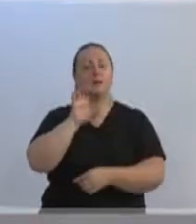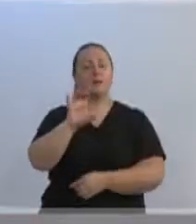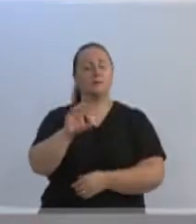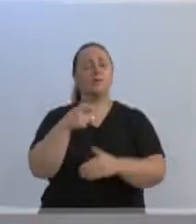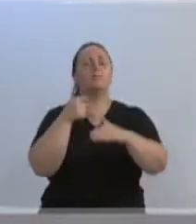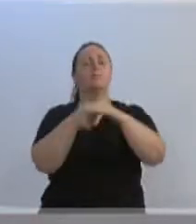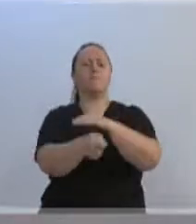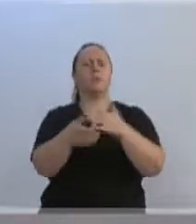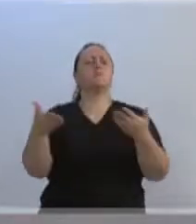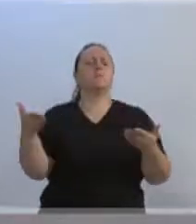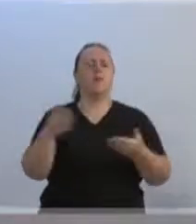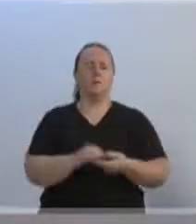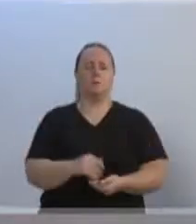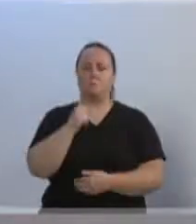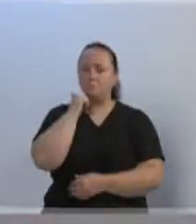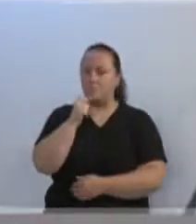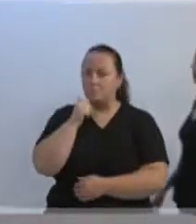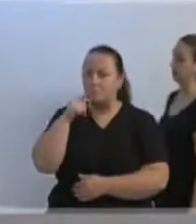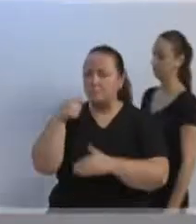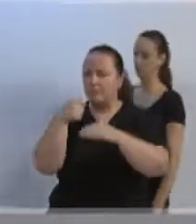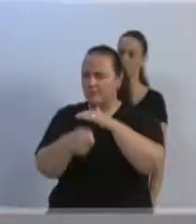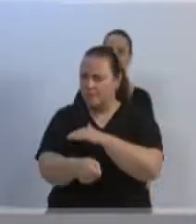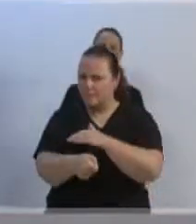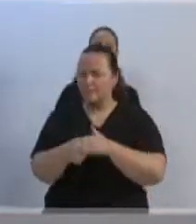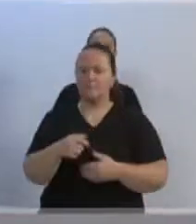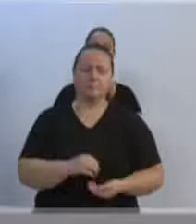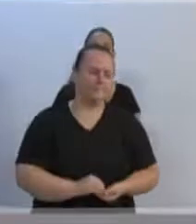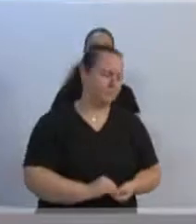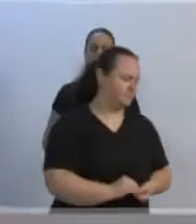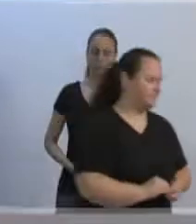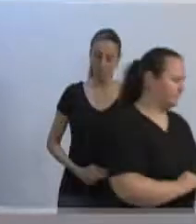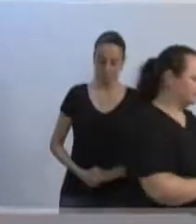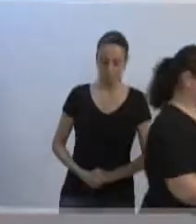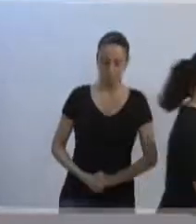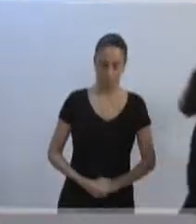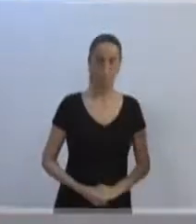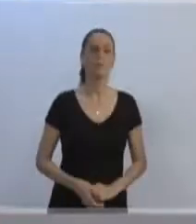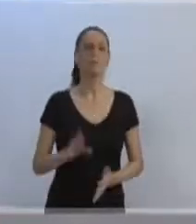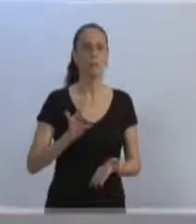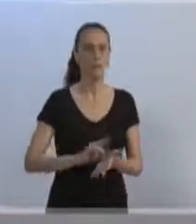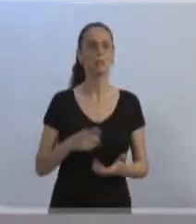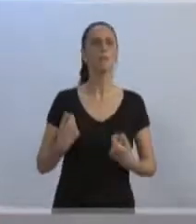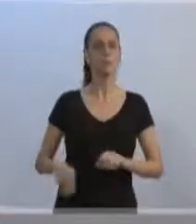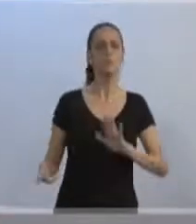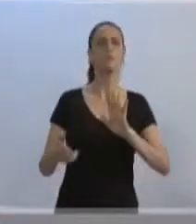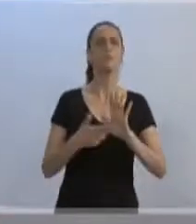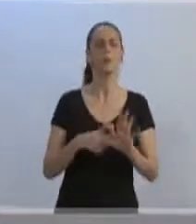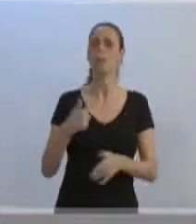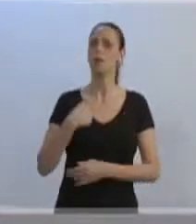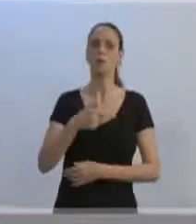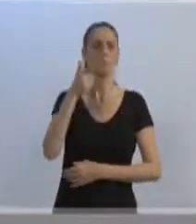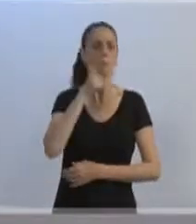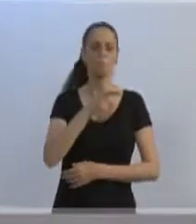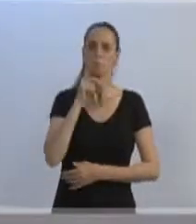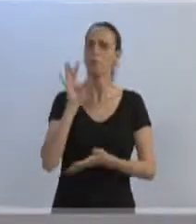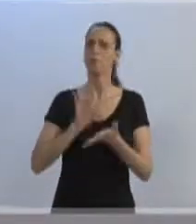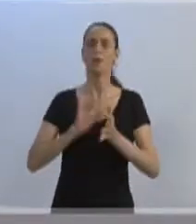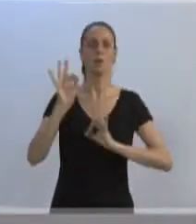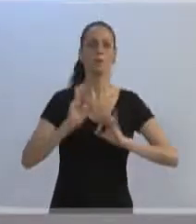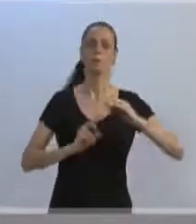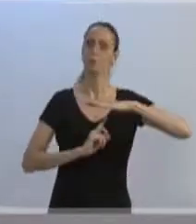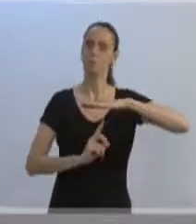investimento então se não consegue investir sim competente o suficiente e as uma competente incompetência não consigo gerir a rodoviário então